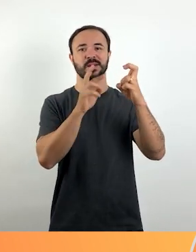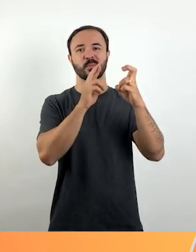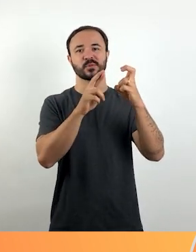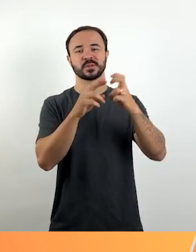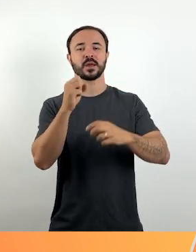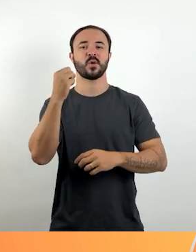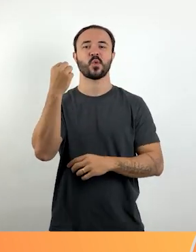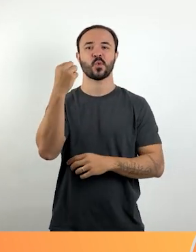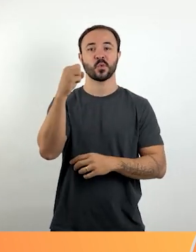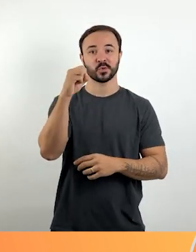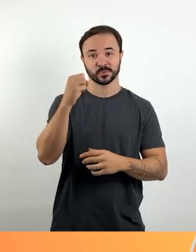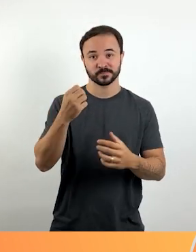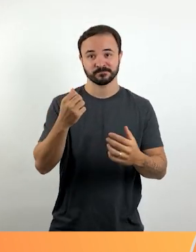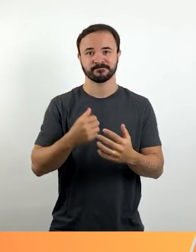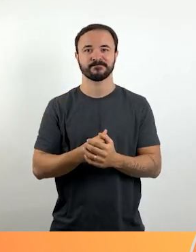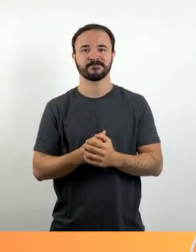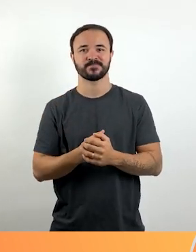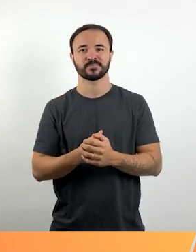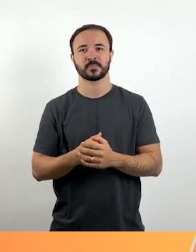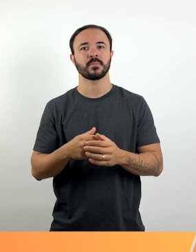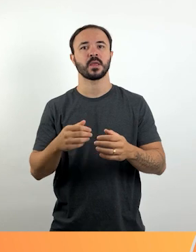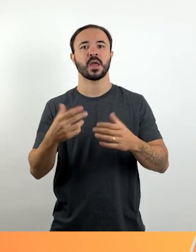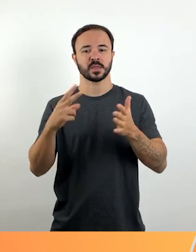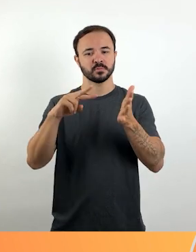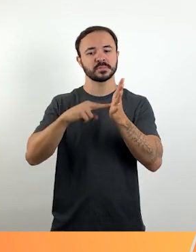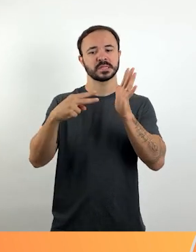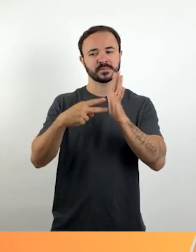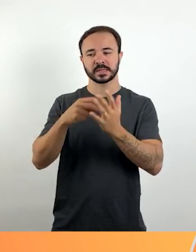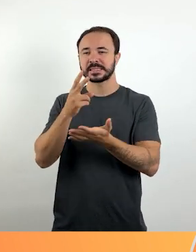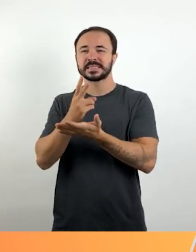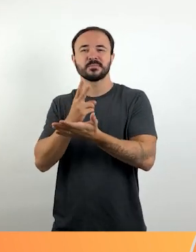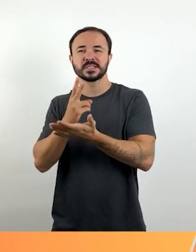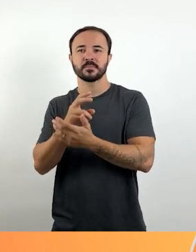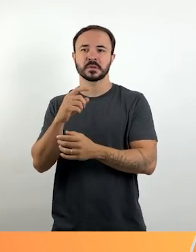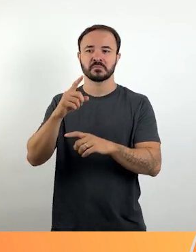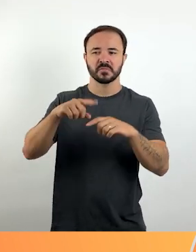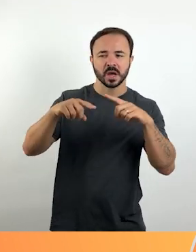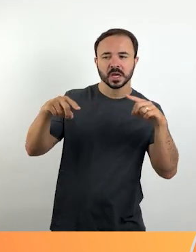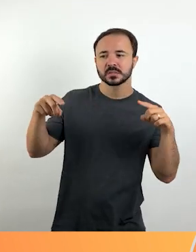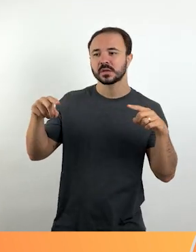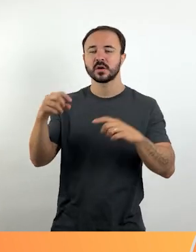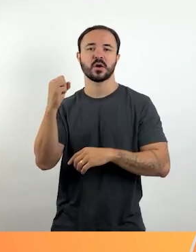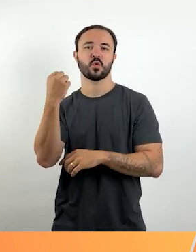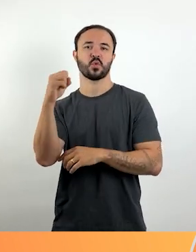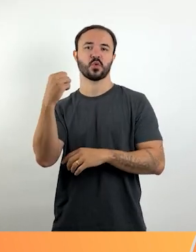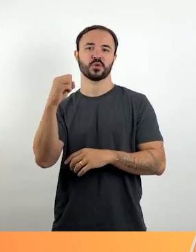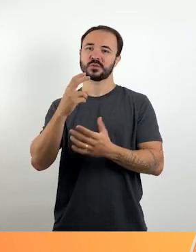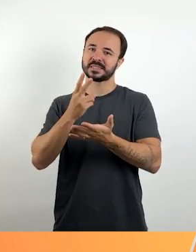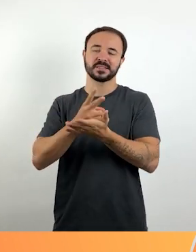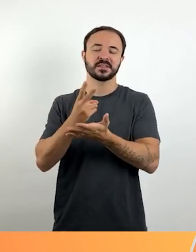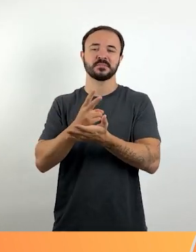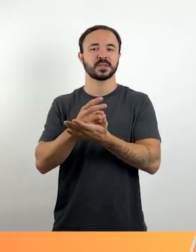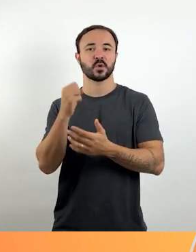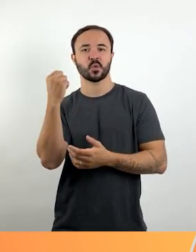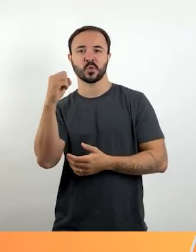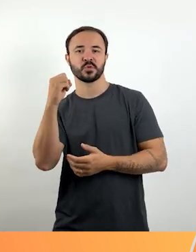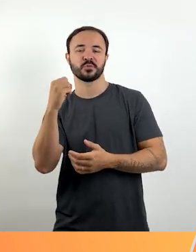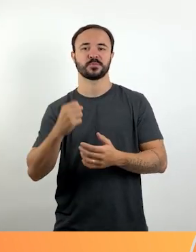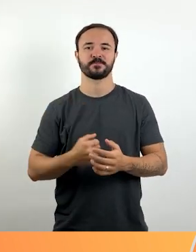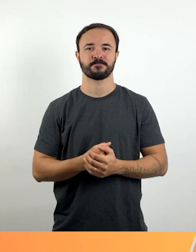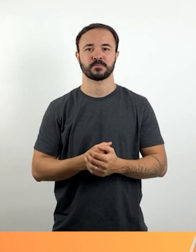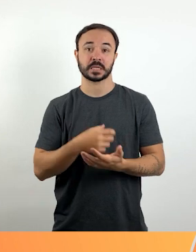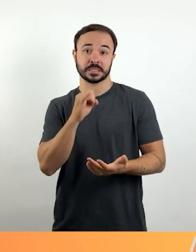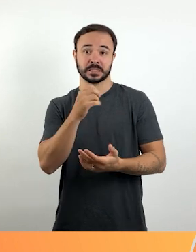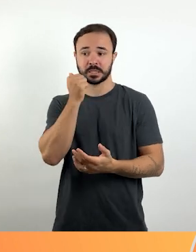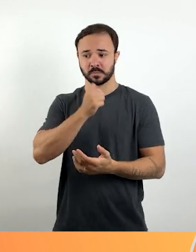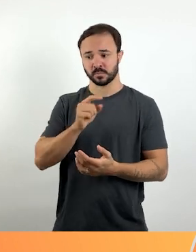Então significa que os valores eles vão ficar variando nesse sentido, né? Por exemplo, se Maria vai para